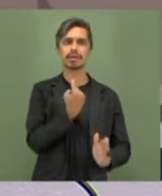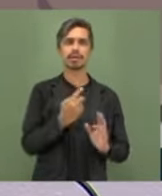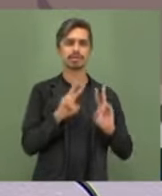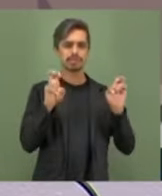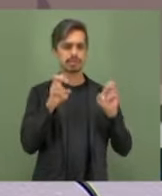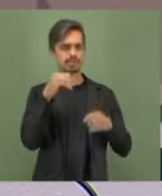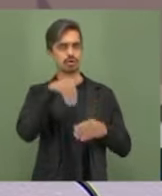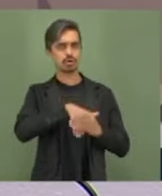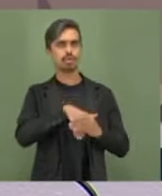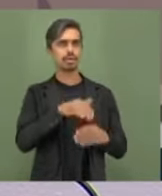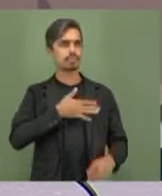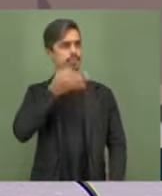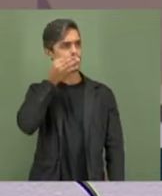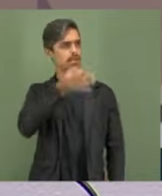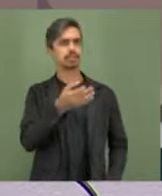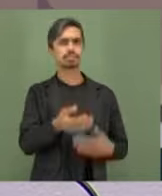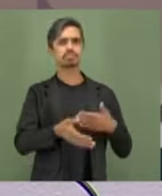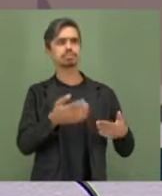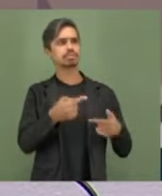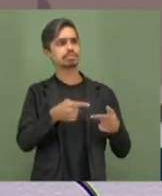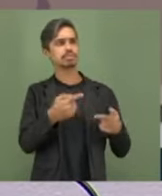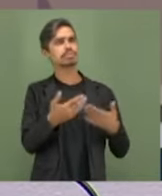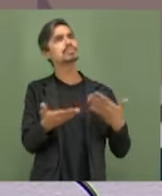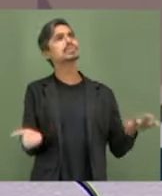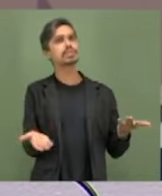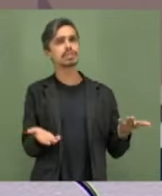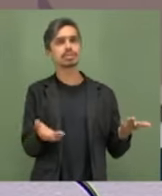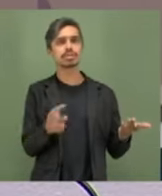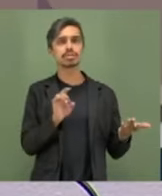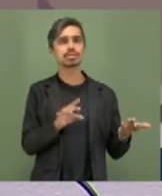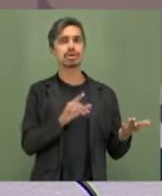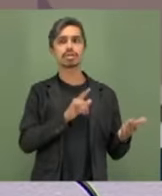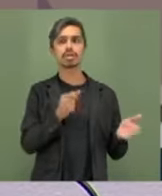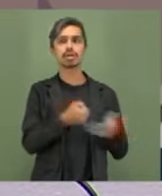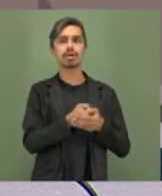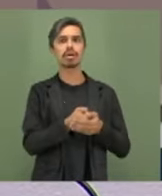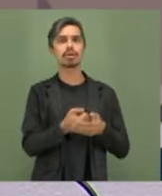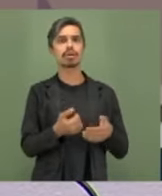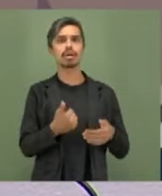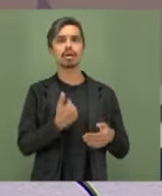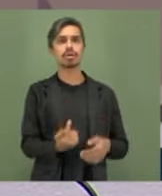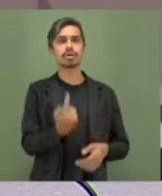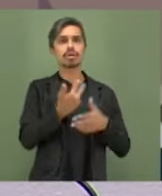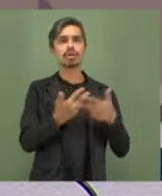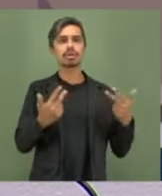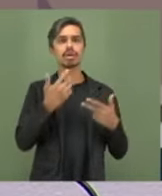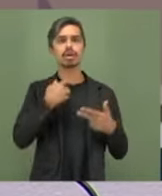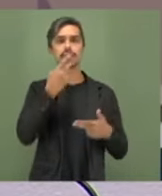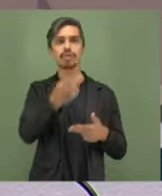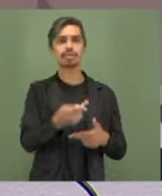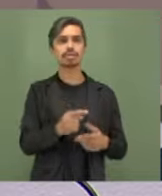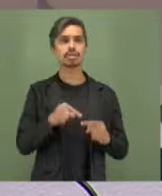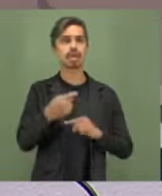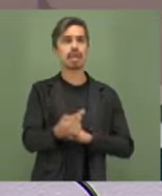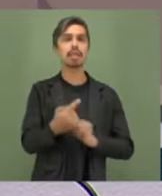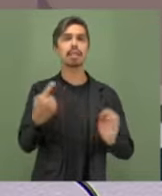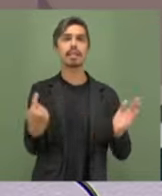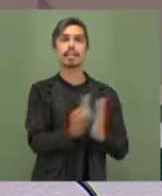O que é que a minha opinião sobre urnas tem a ver? Só se tem algo a esconder. É a única coisa que eu tenho a dizer. E depois perguntam-me